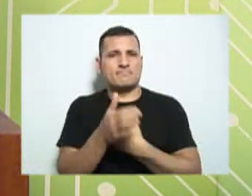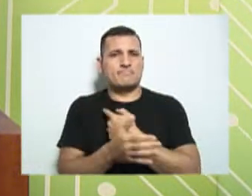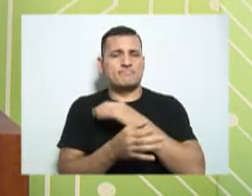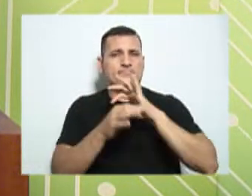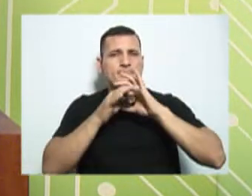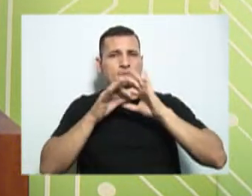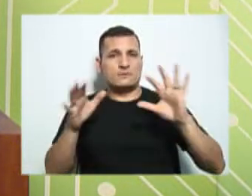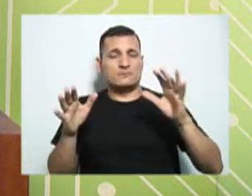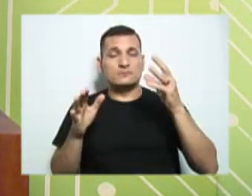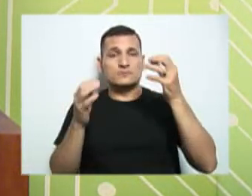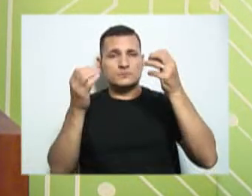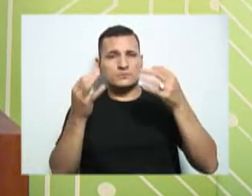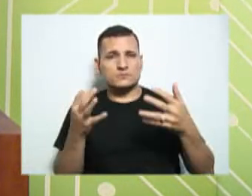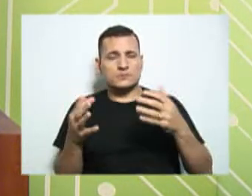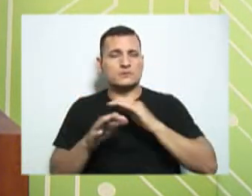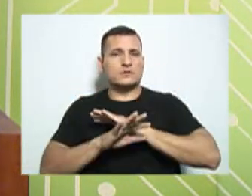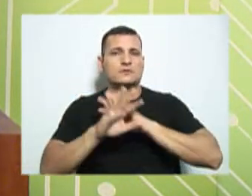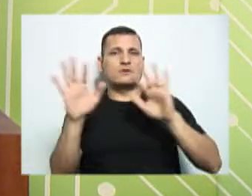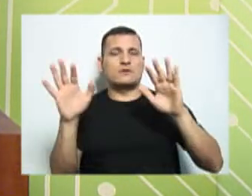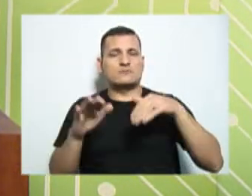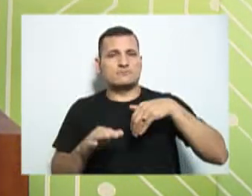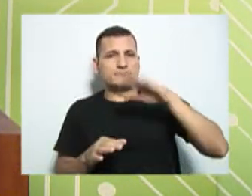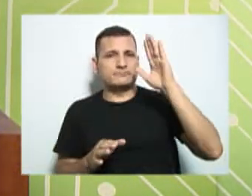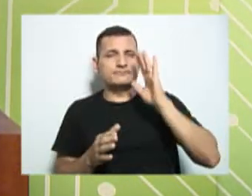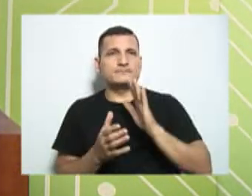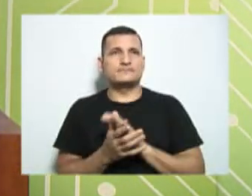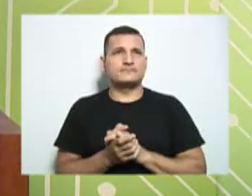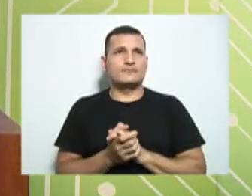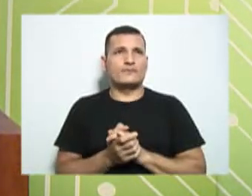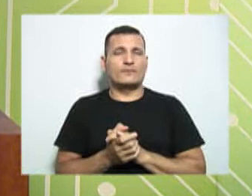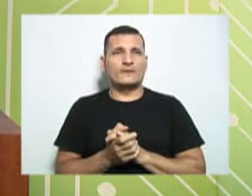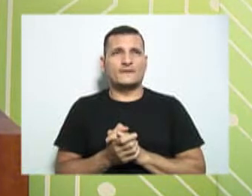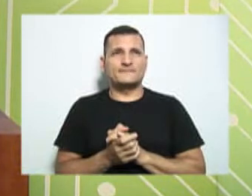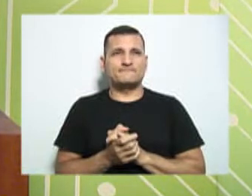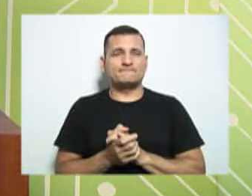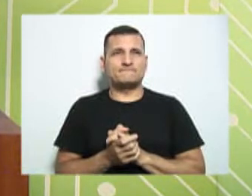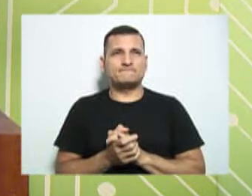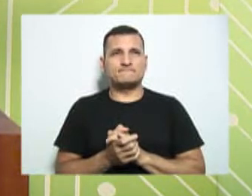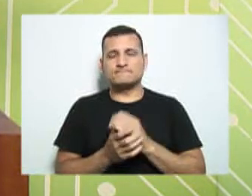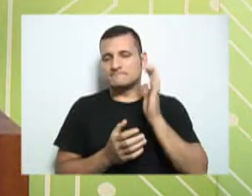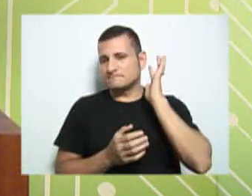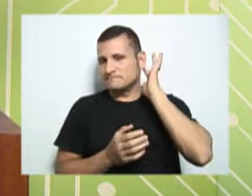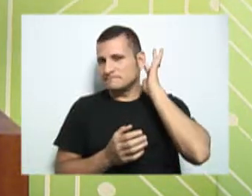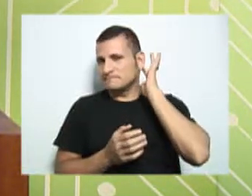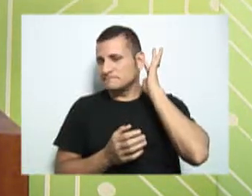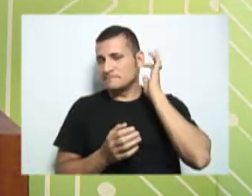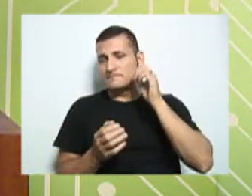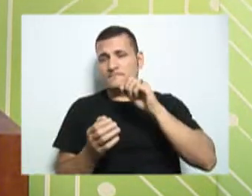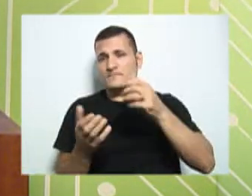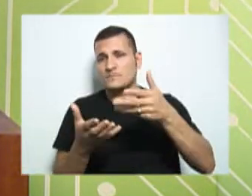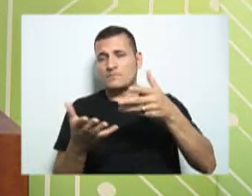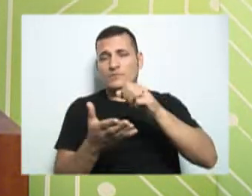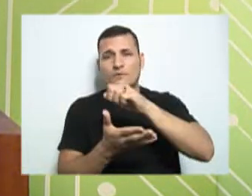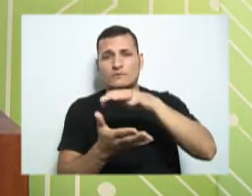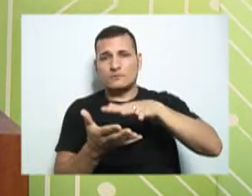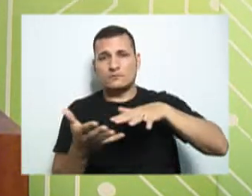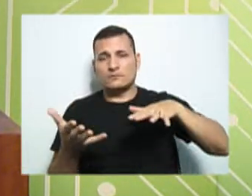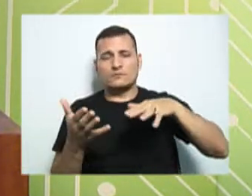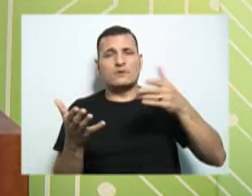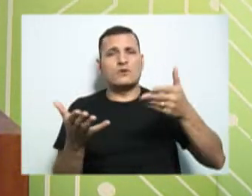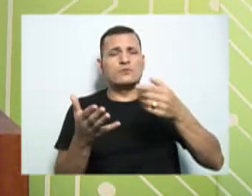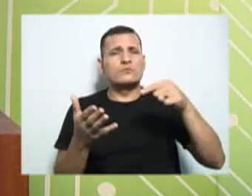venha a esclarecer um pouco mais. Com relação à atividade de sala, vocês vão ver e